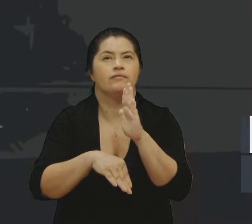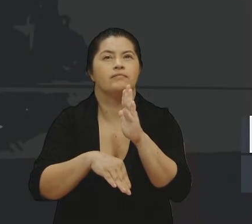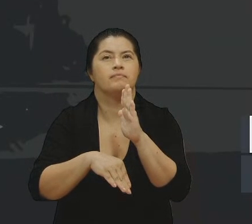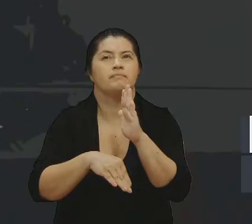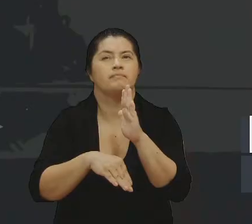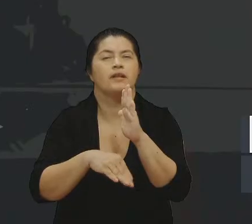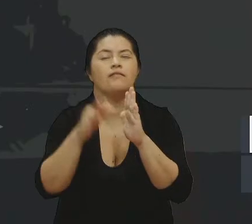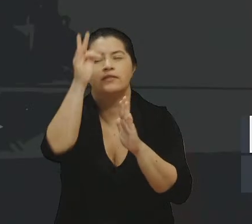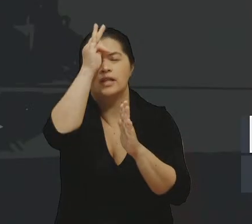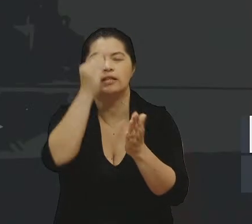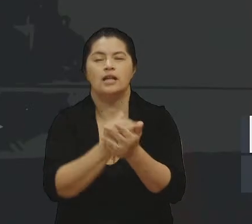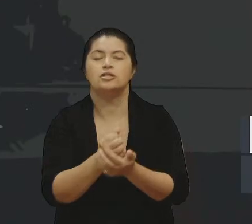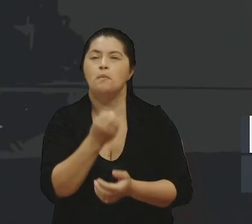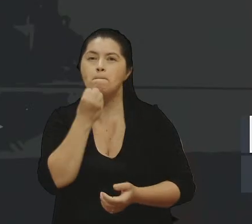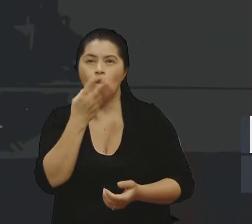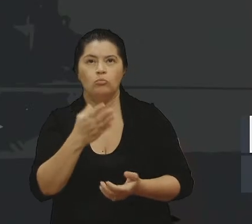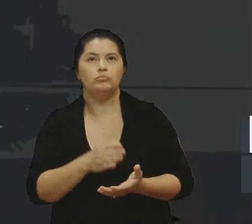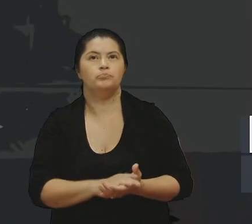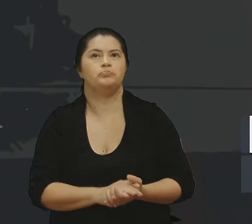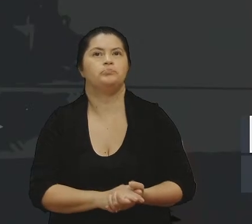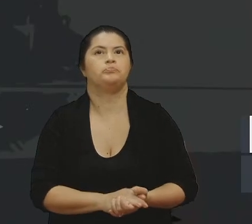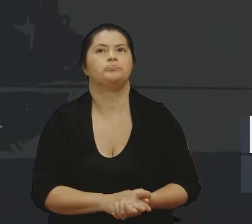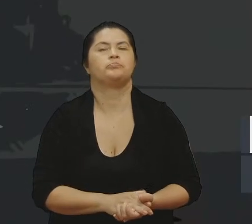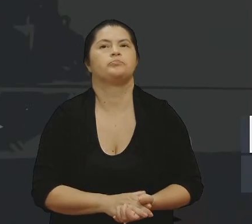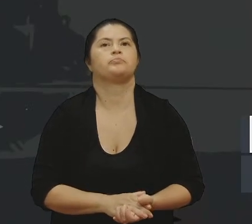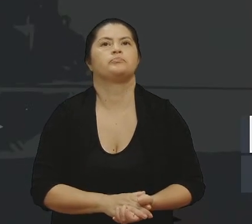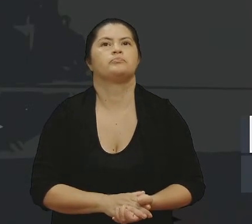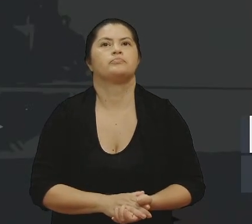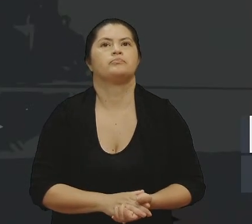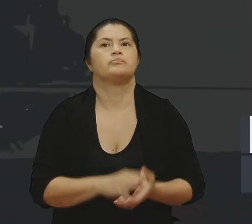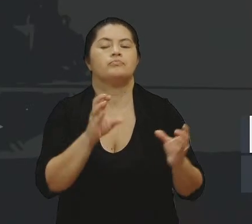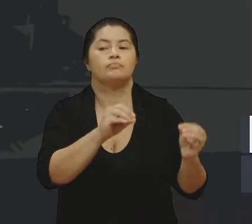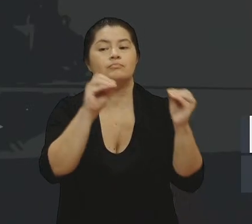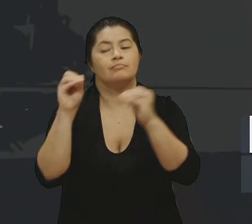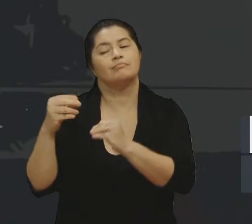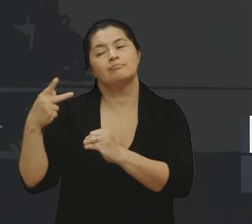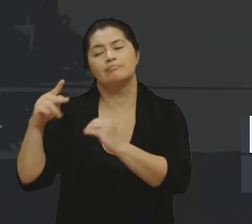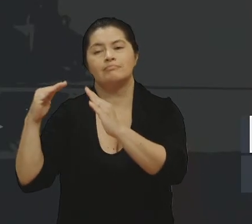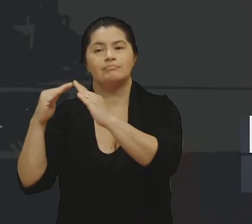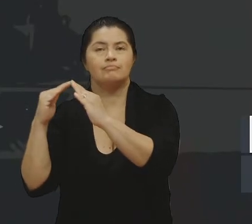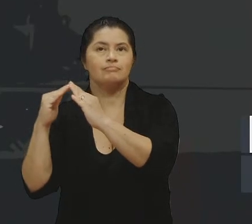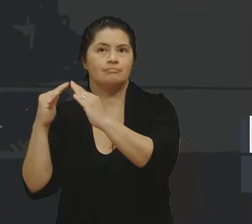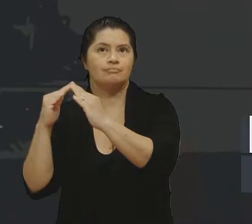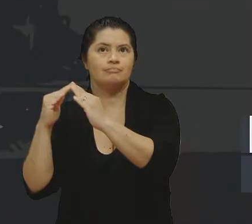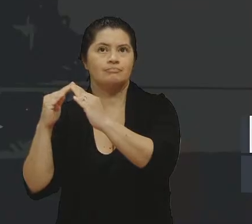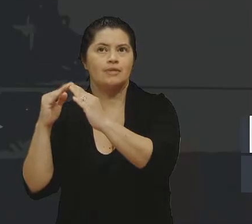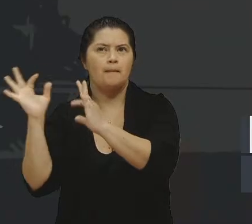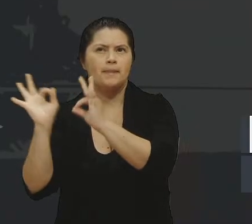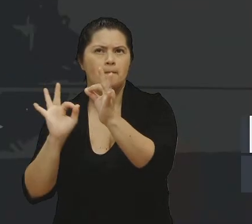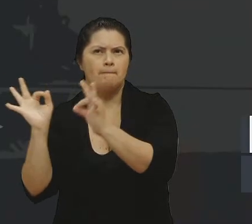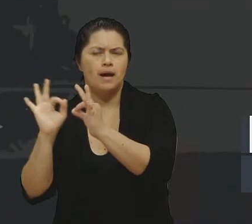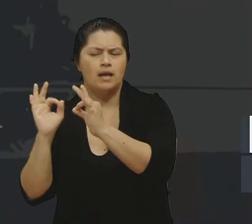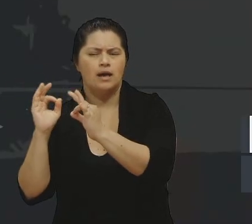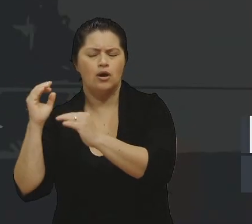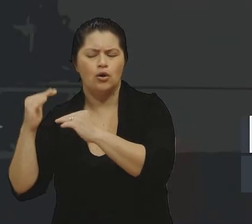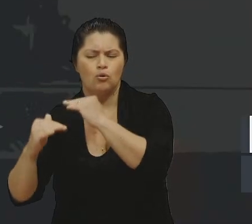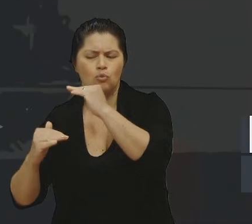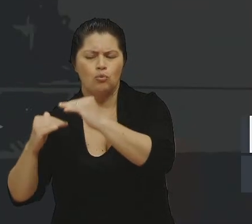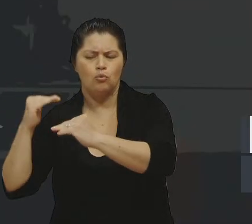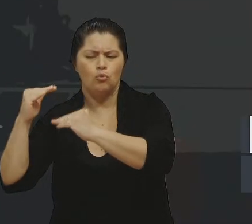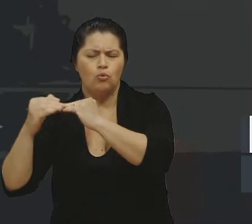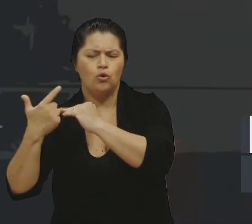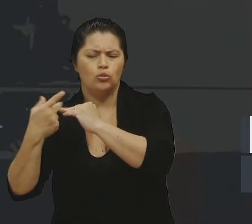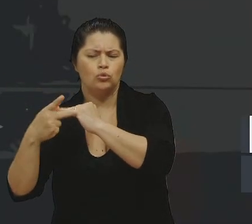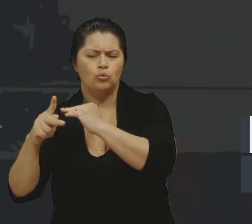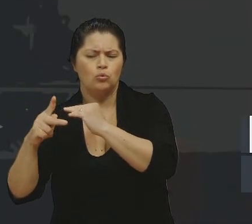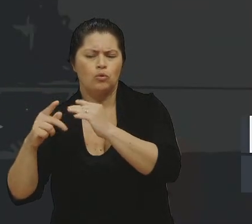super bem. Então, para você levar para casa, né, se prepare, construa a sua sorte. Né?